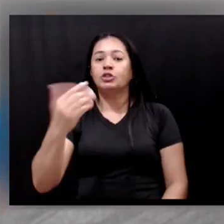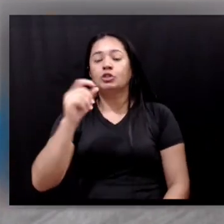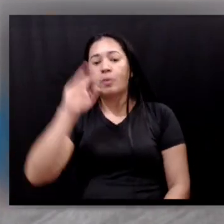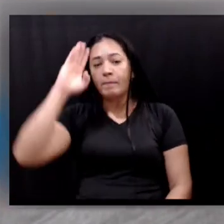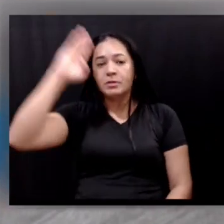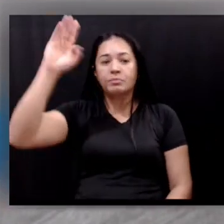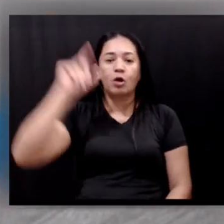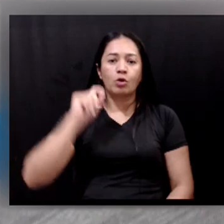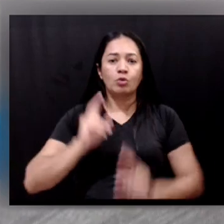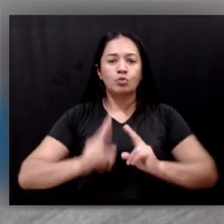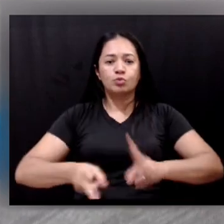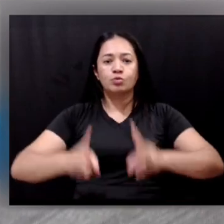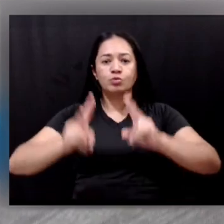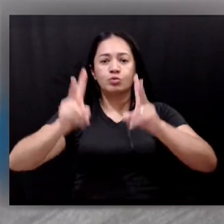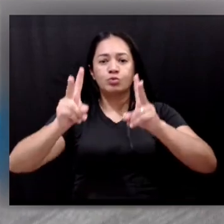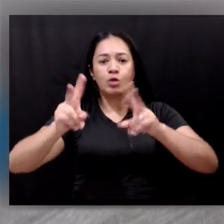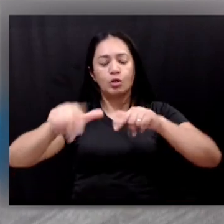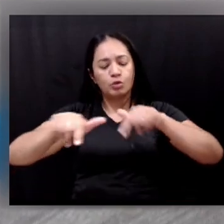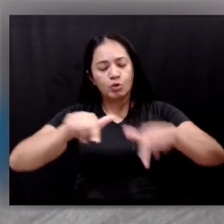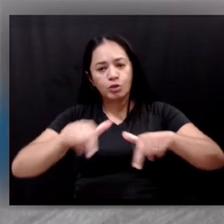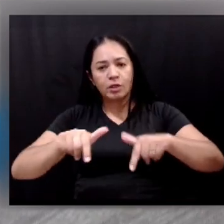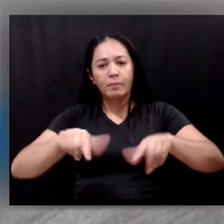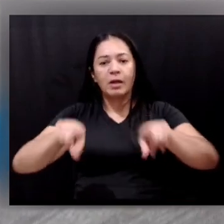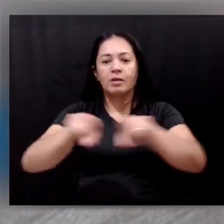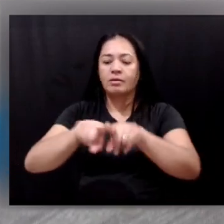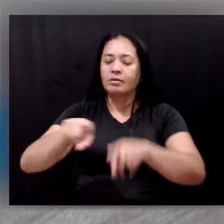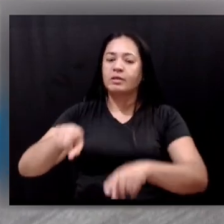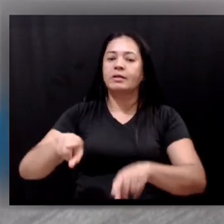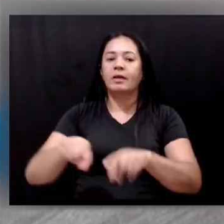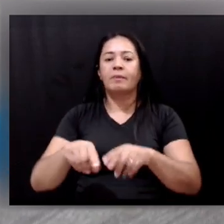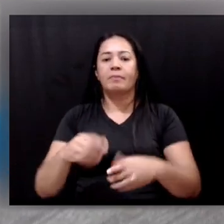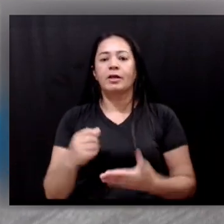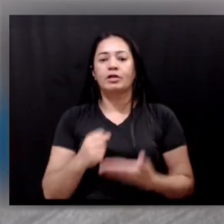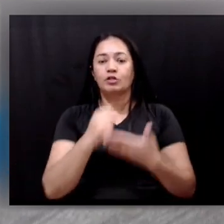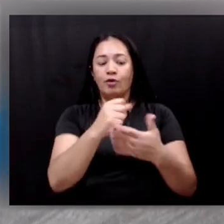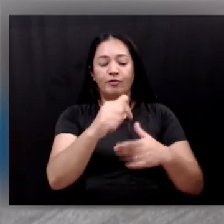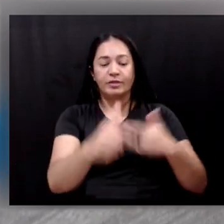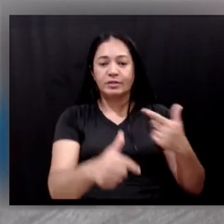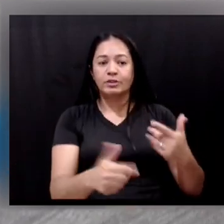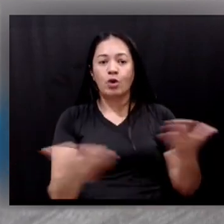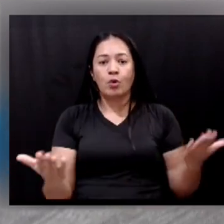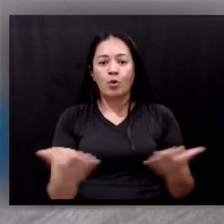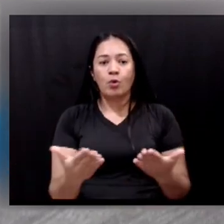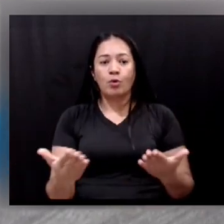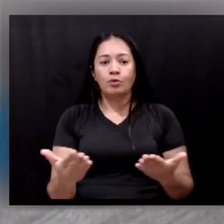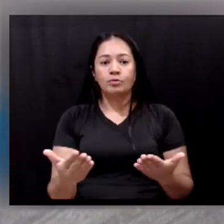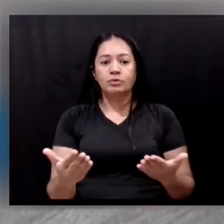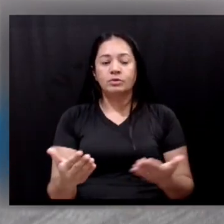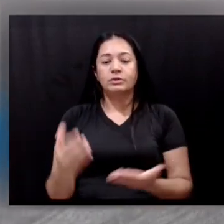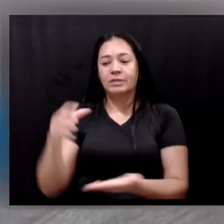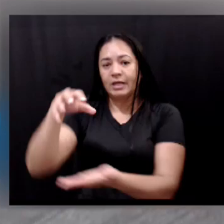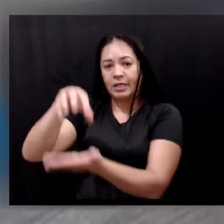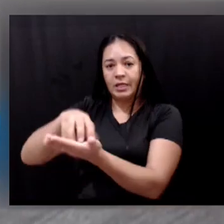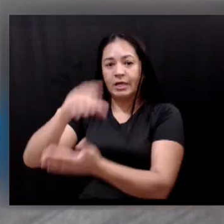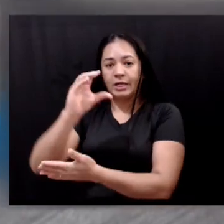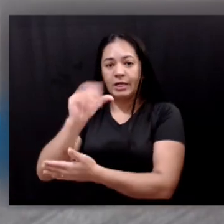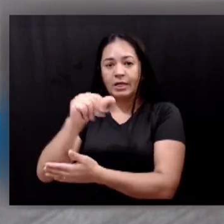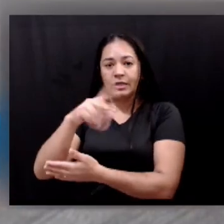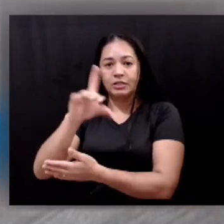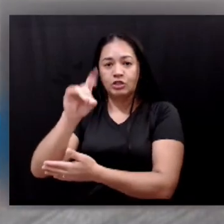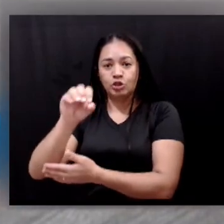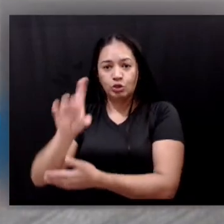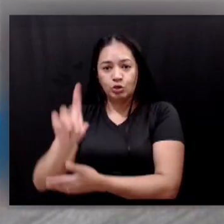dos serviços e dos empregos. Hoje a rede Cândido Ferreira atende